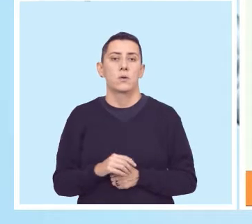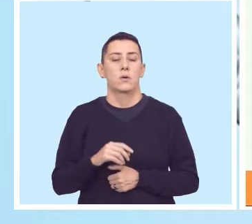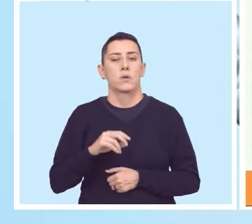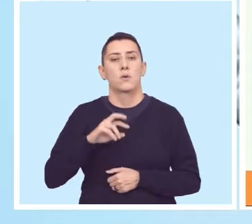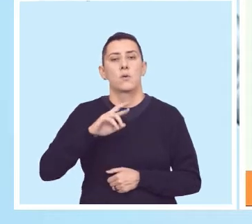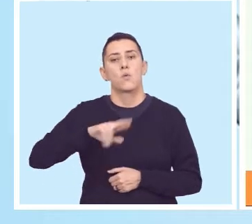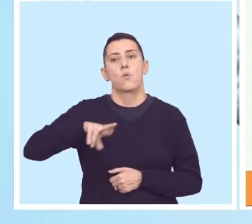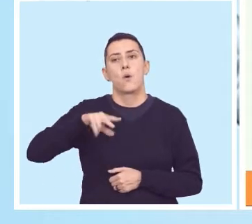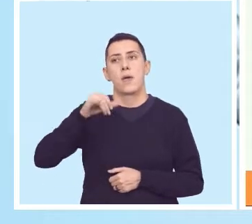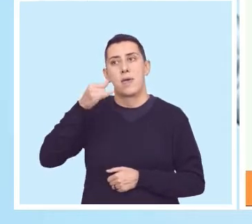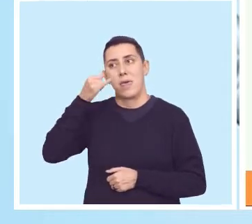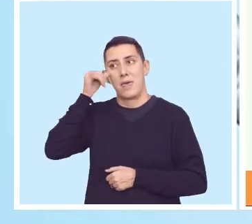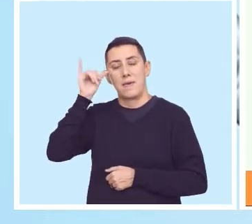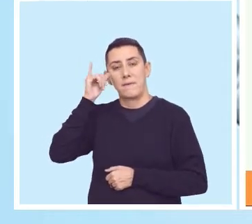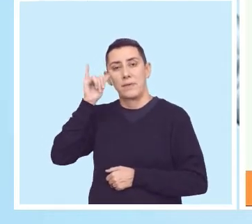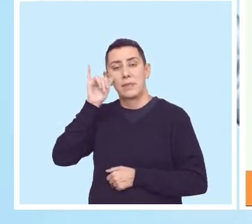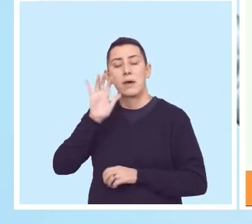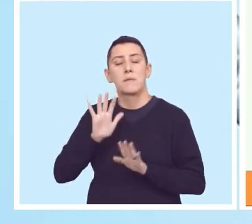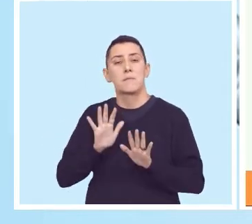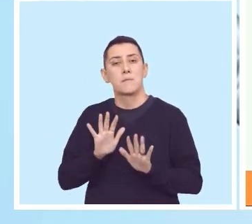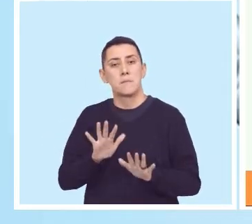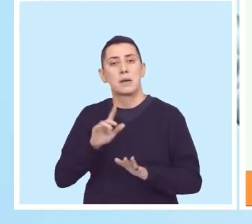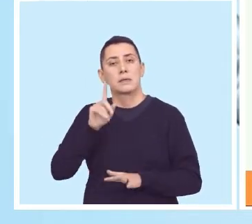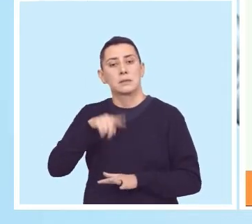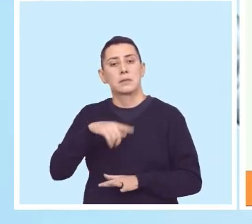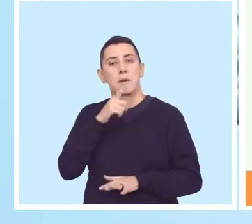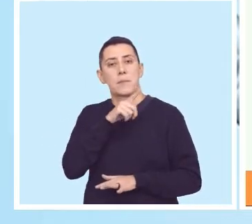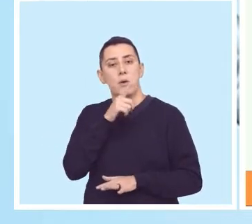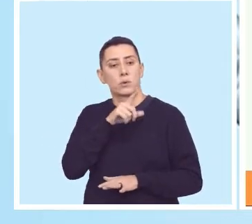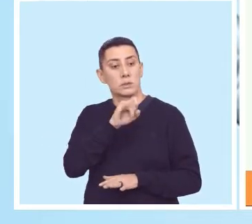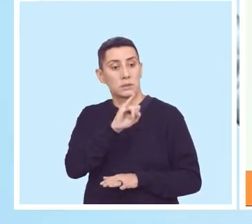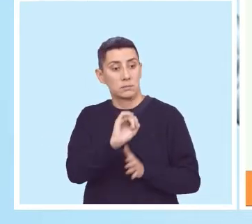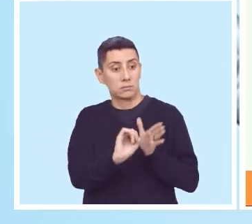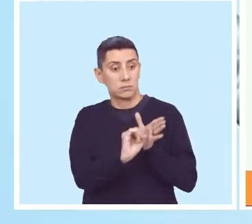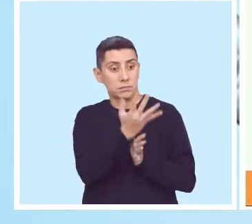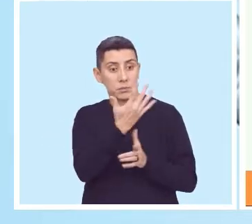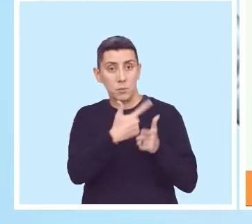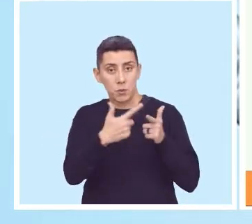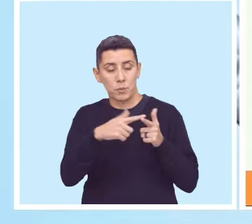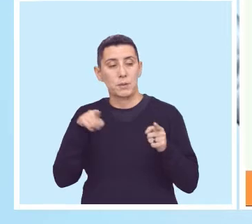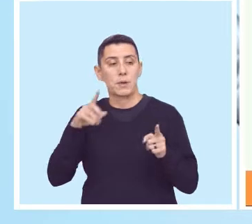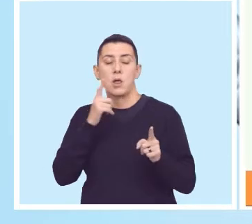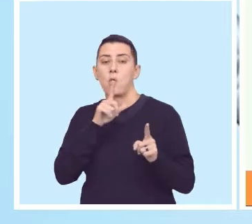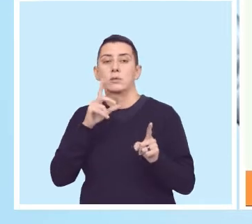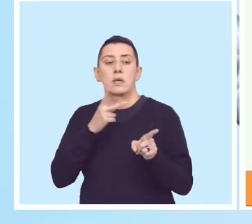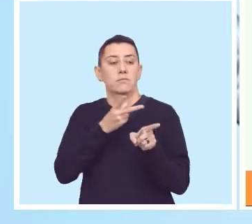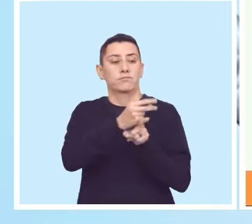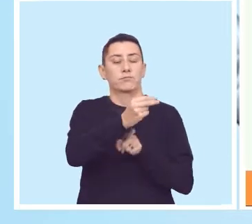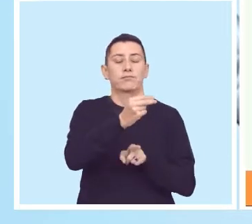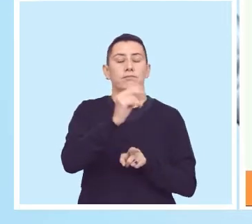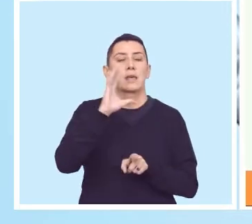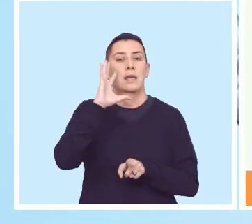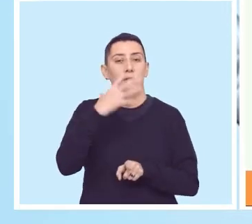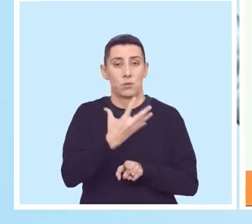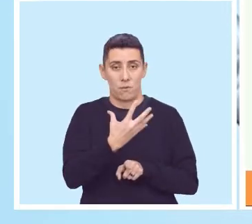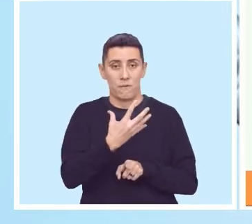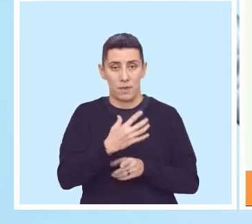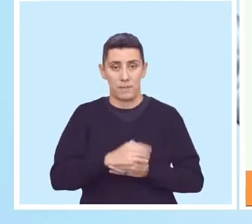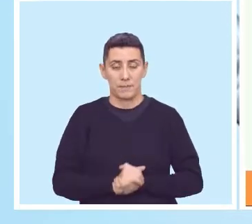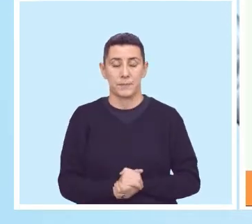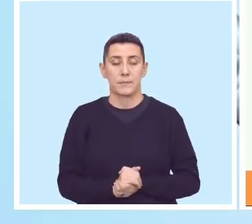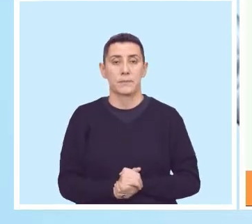mas uma ação de reativa, a partir de algo que esteja acontecendo. Mas, de todo modo, a ideia é